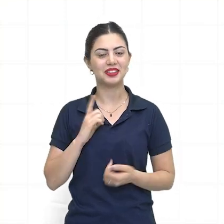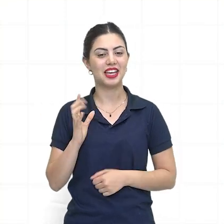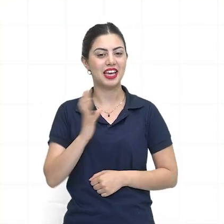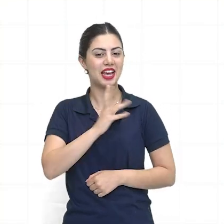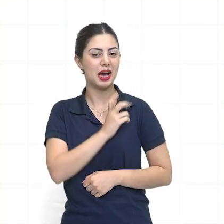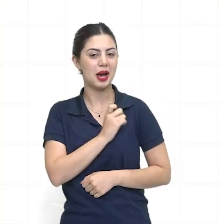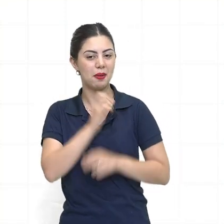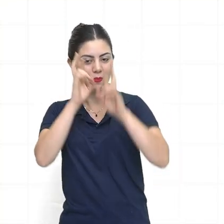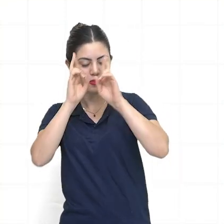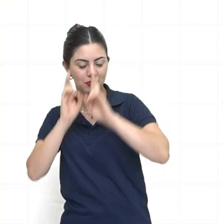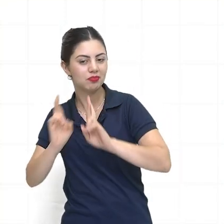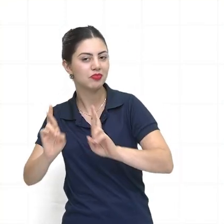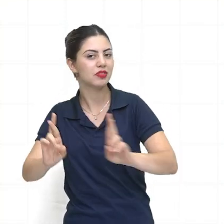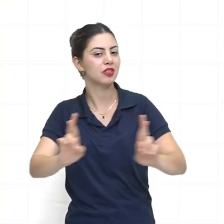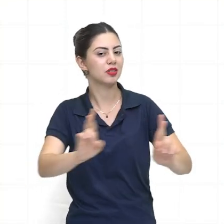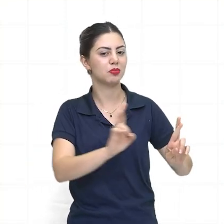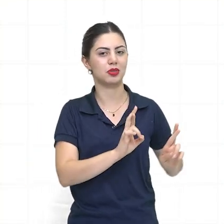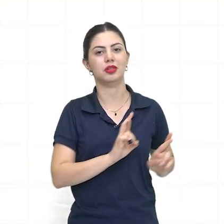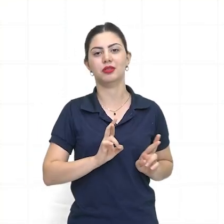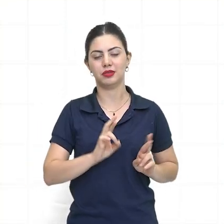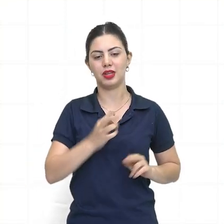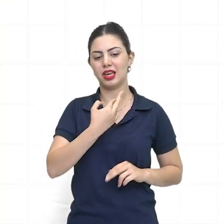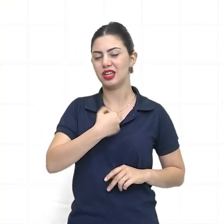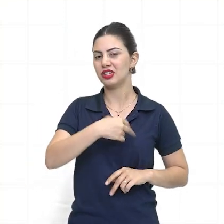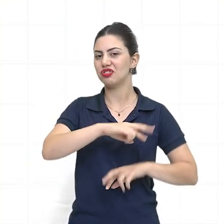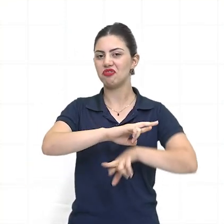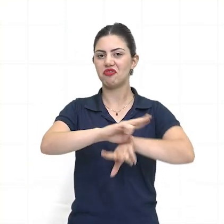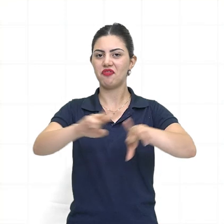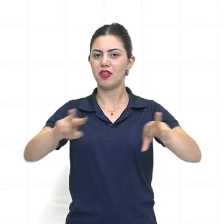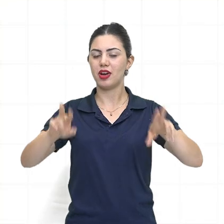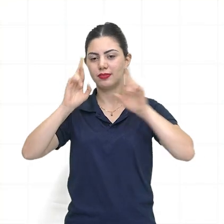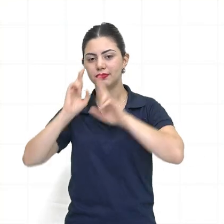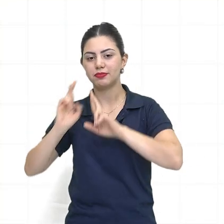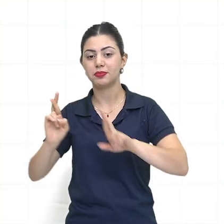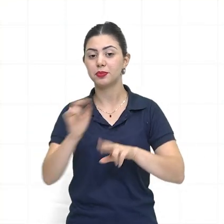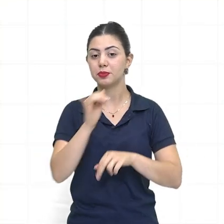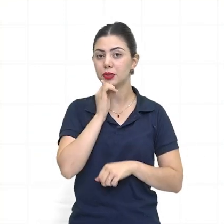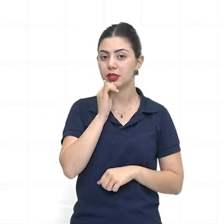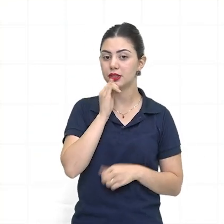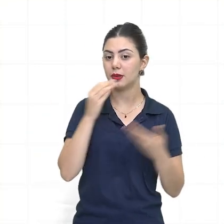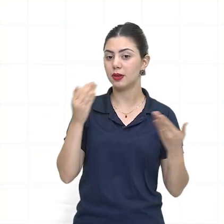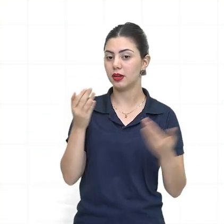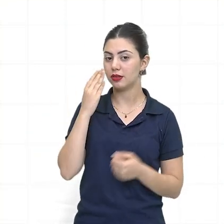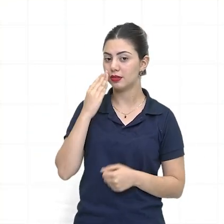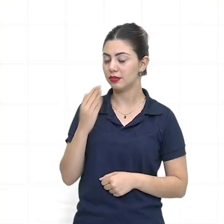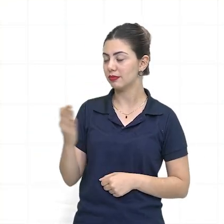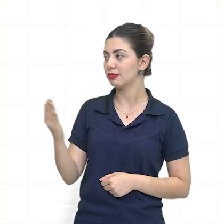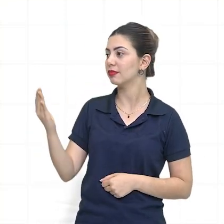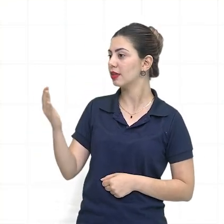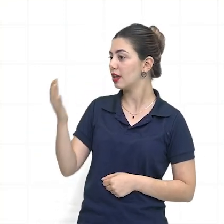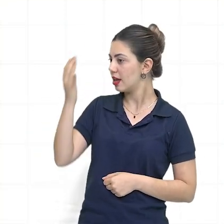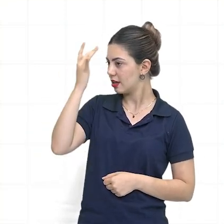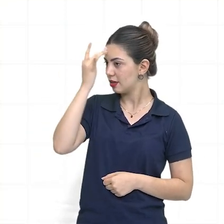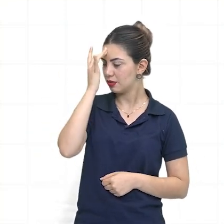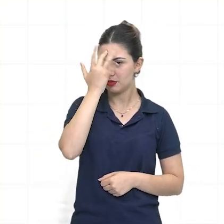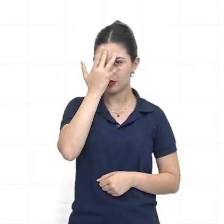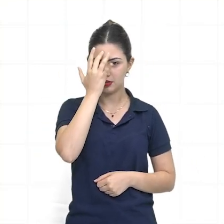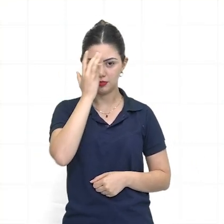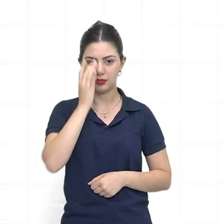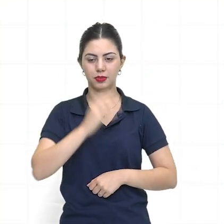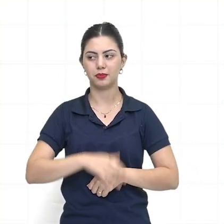nas variadas religiões, né? No hinduísmo, não faças aos